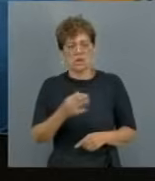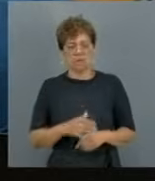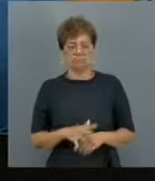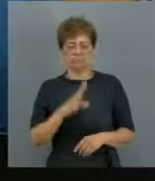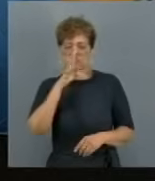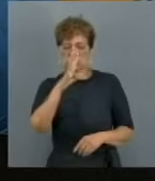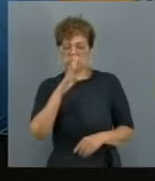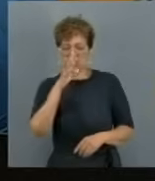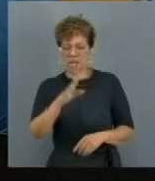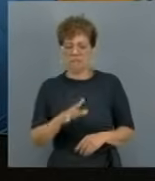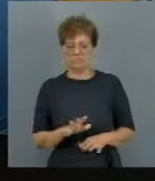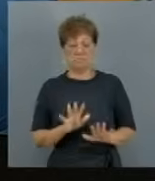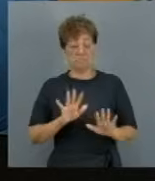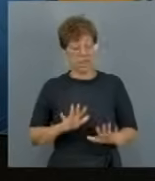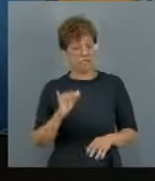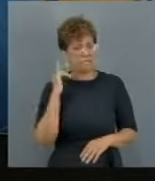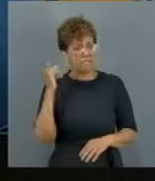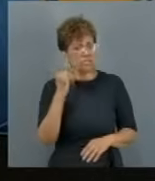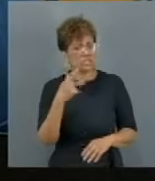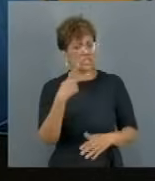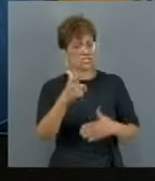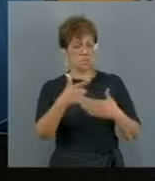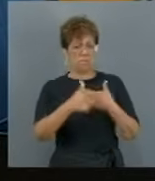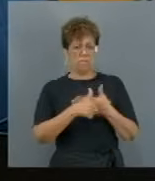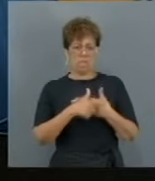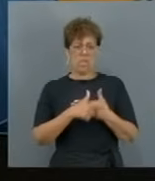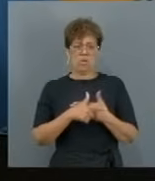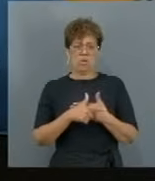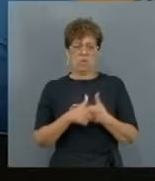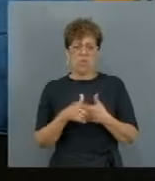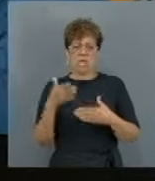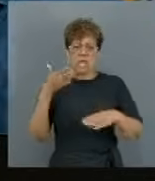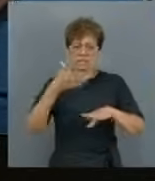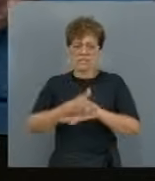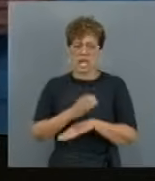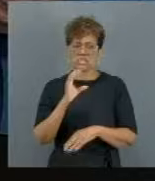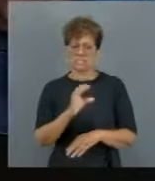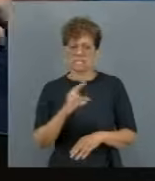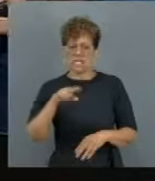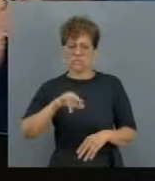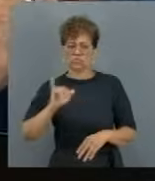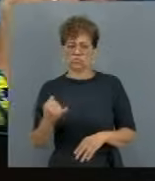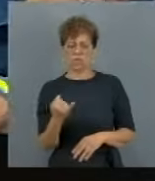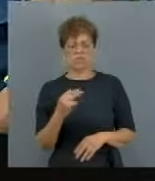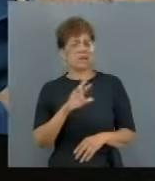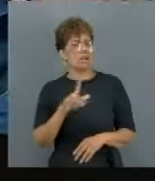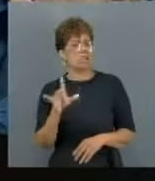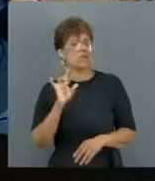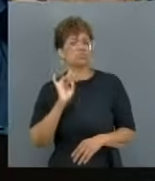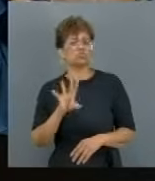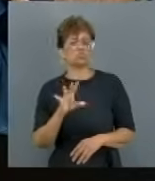Senhores, é muito importante o papel que os senhores vão ocupar. Não apenas de